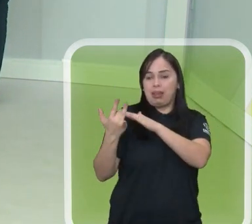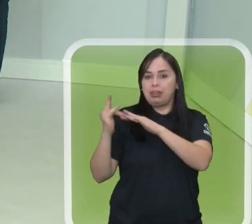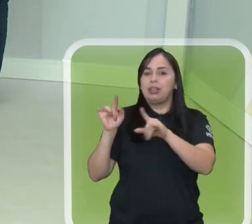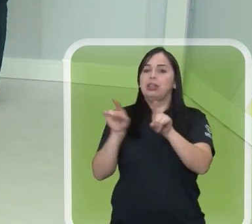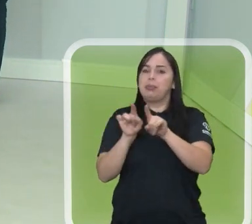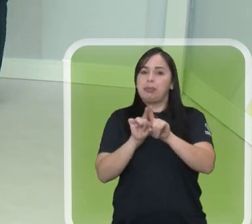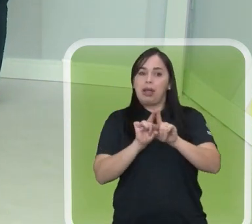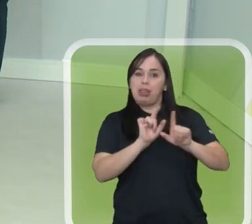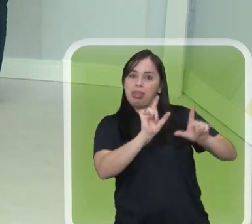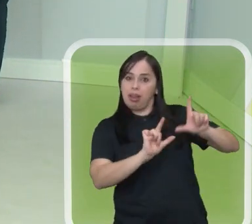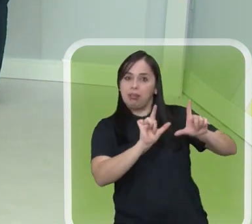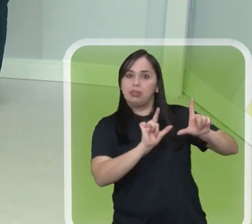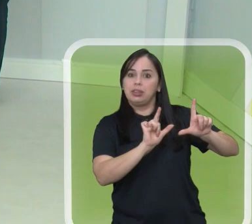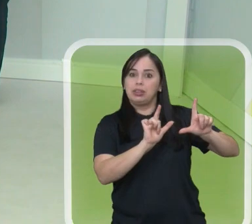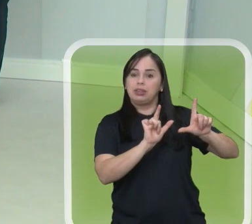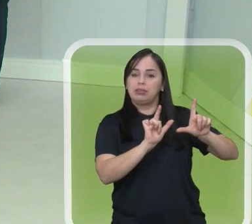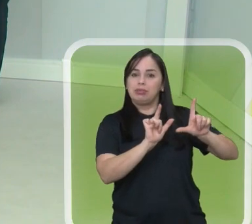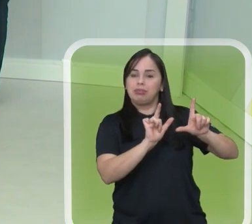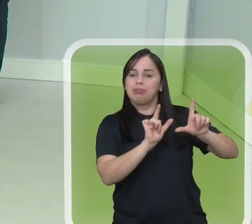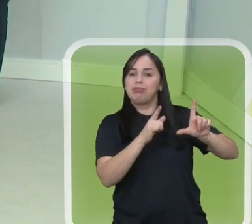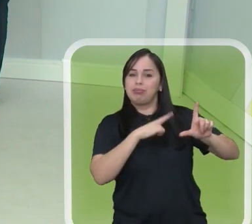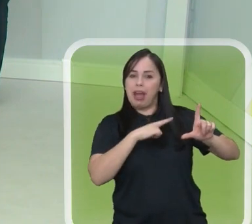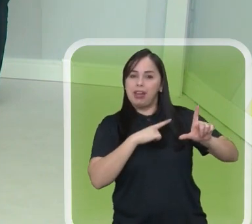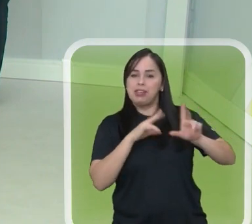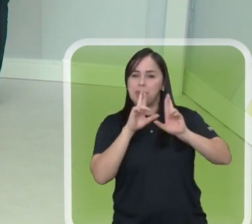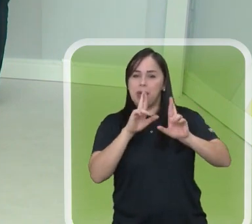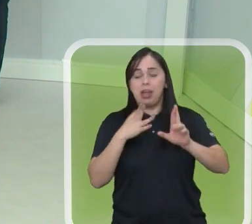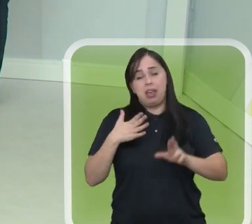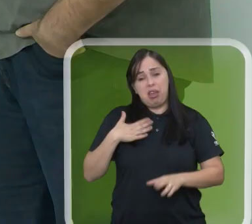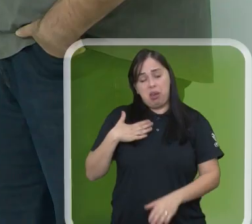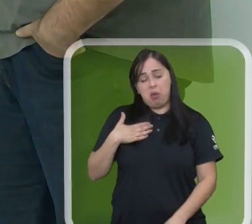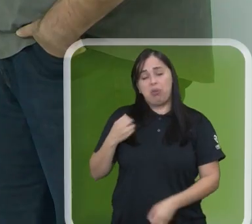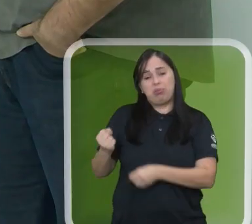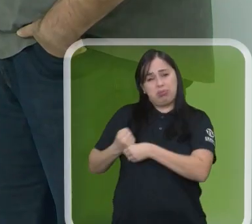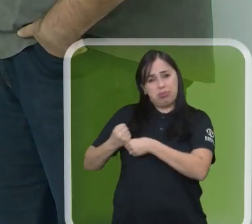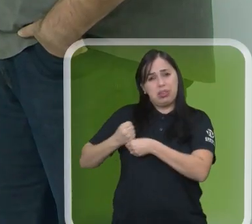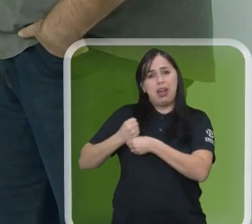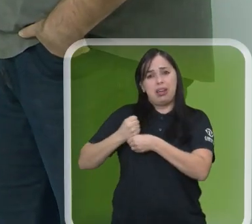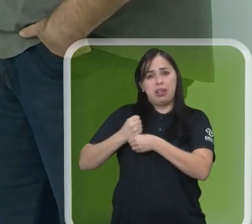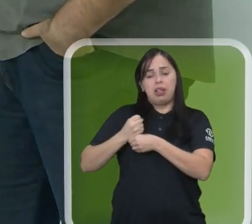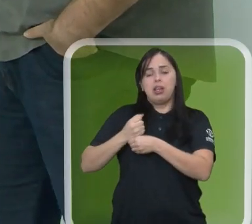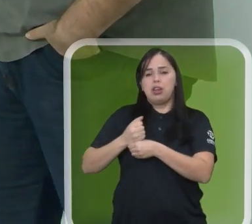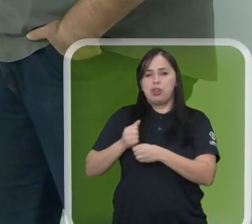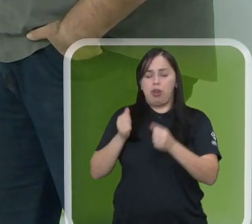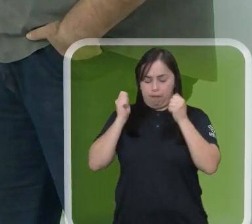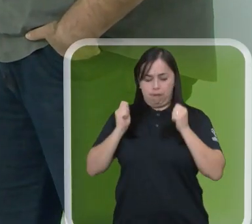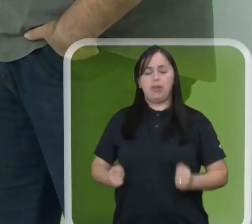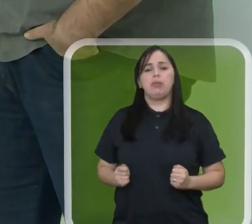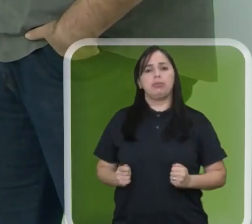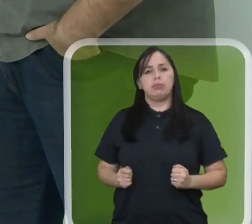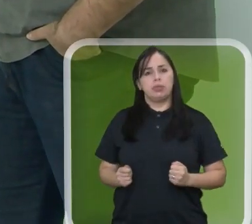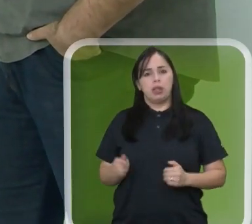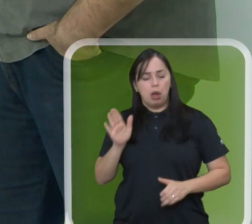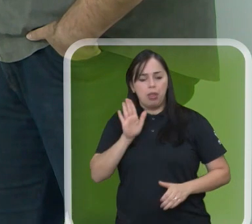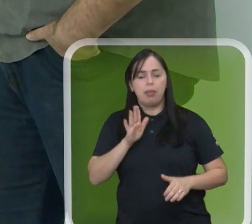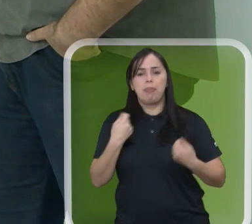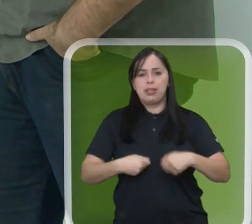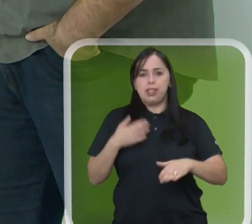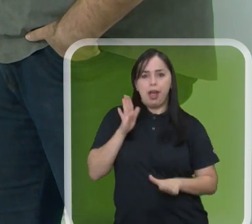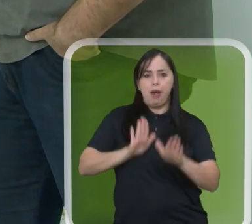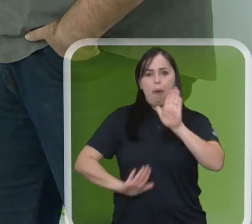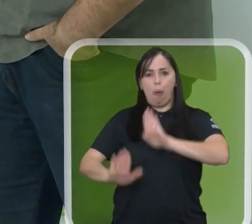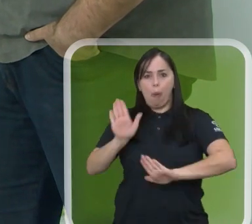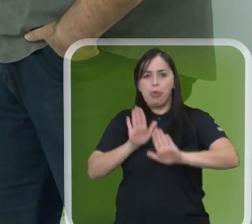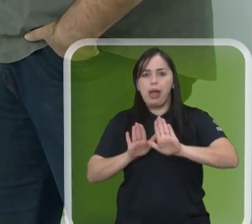imprensa. Eu já estou mais tempo no futebol, tá? Eu é pé no chão, sempre ali ter muito cuidado, porque nem sempre, às